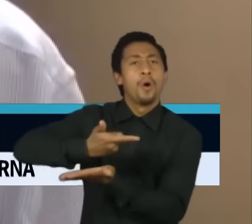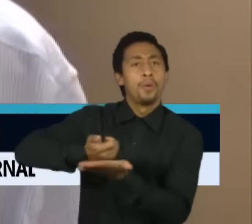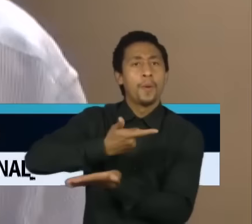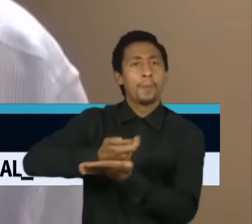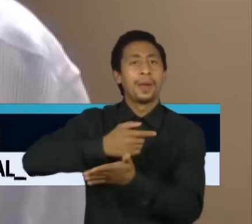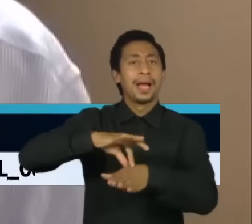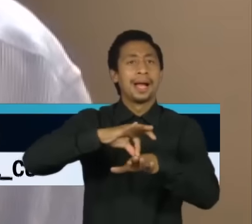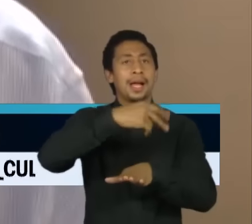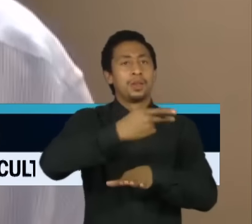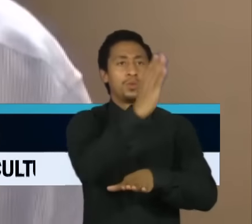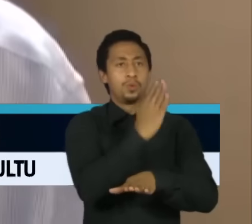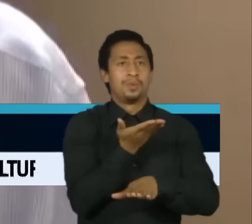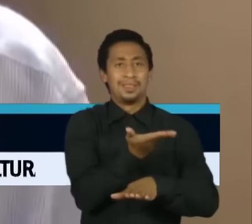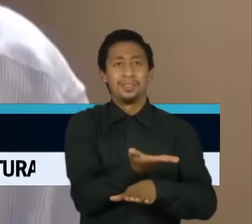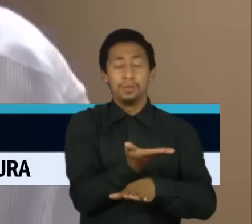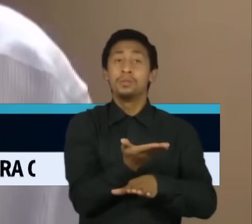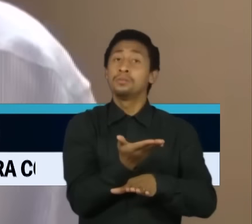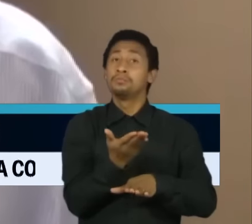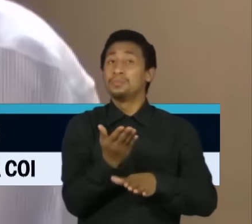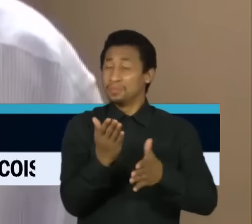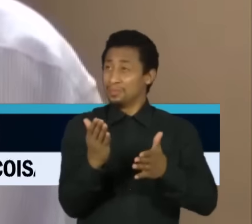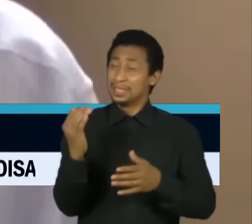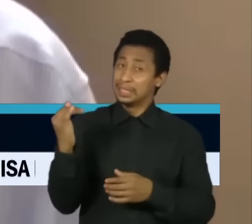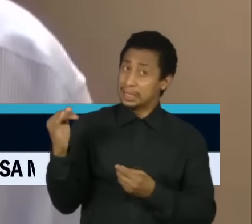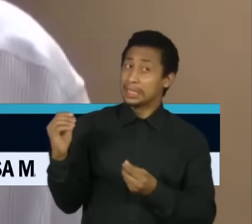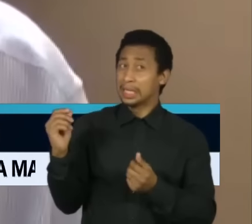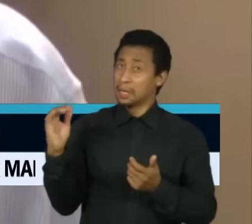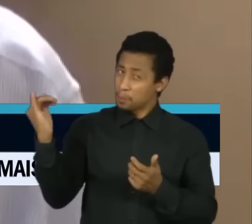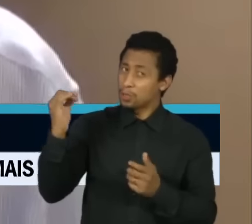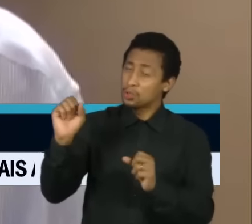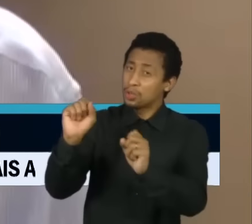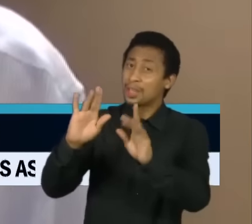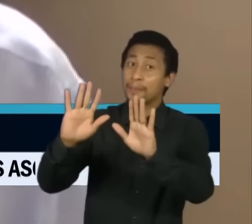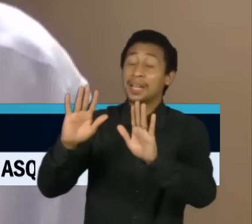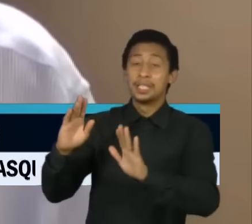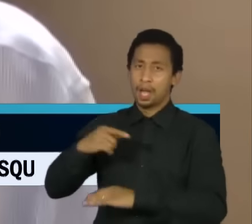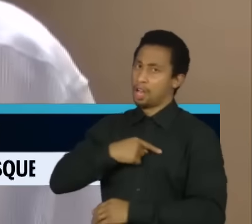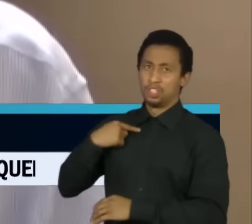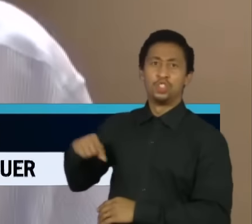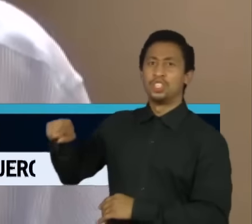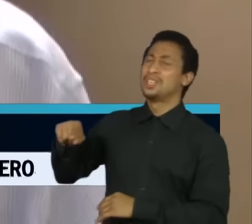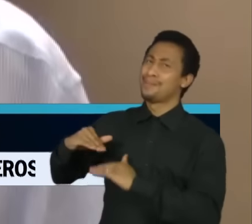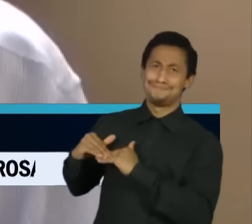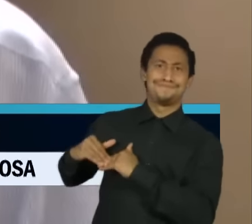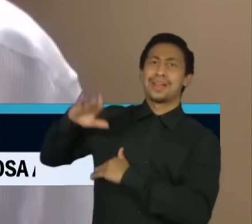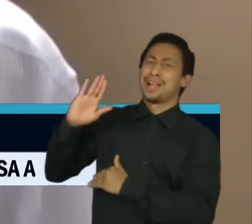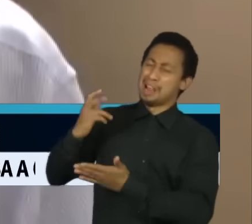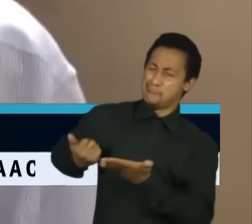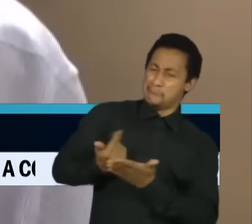elas não são tão significativas quanto são as chinesas, é evidente. Mas elas carregam um